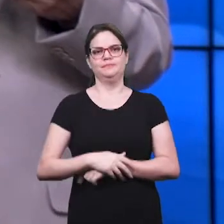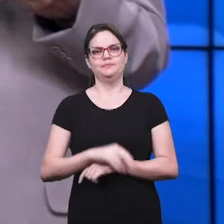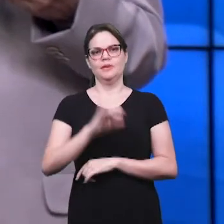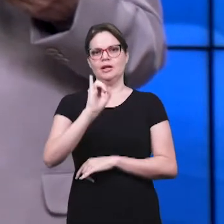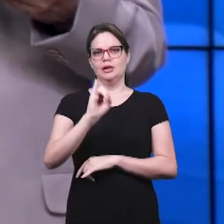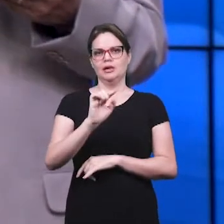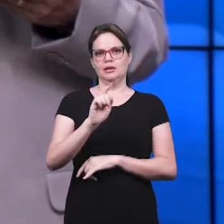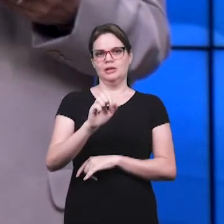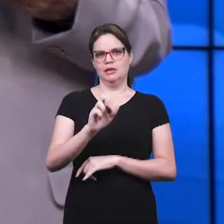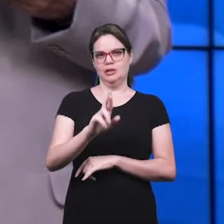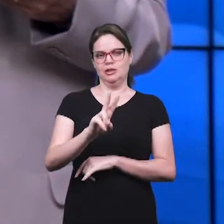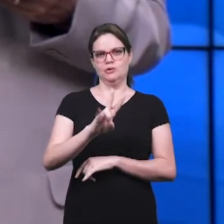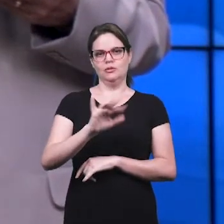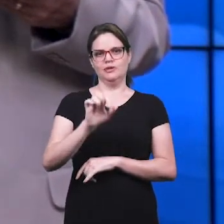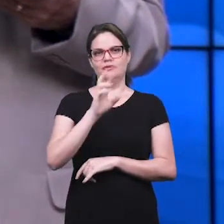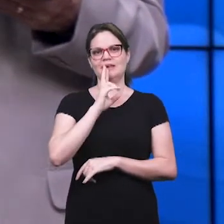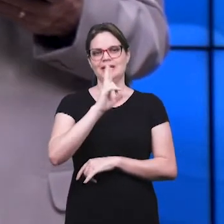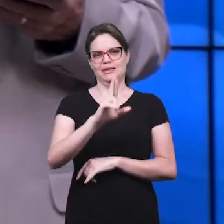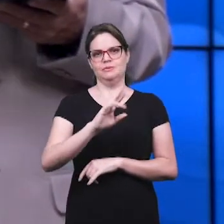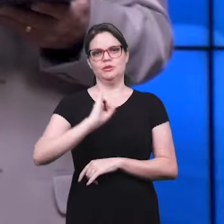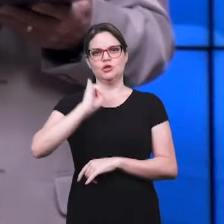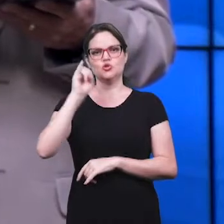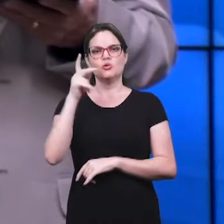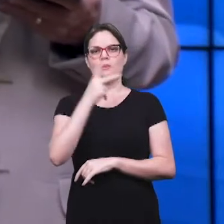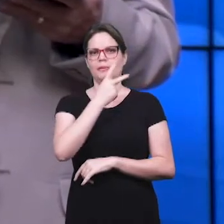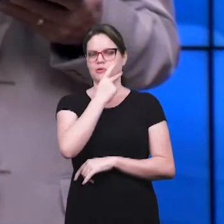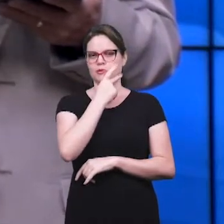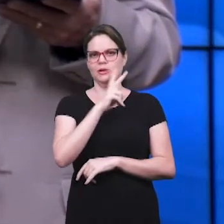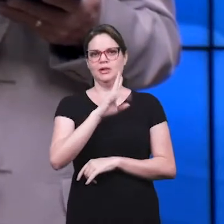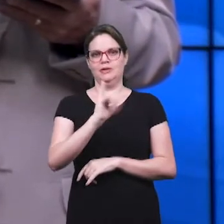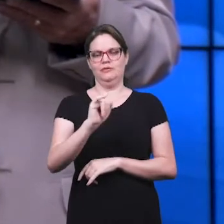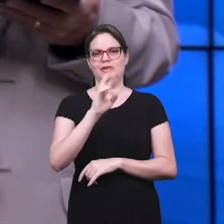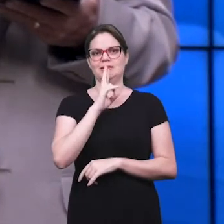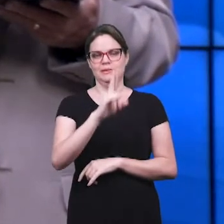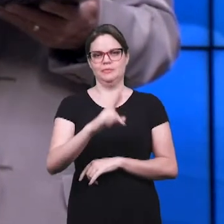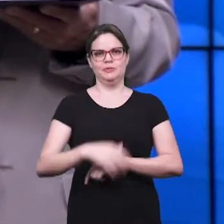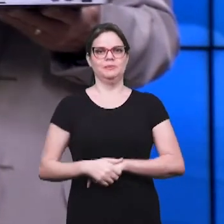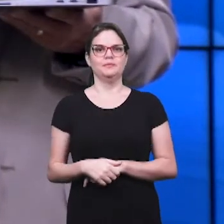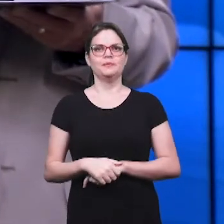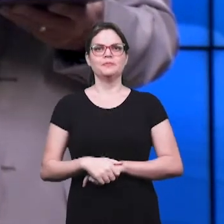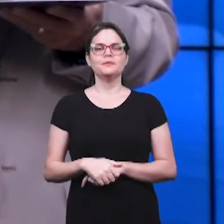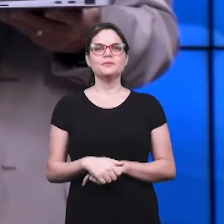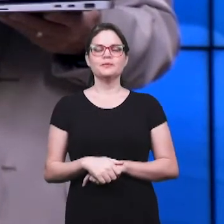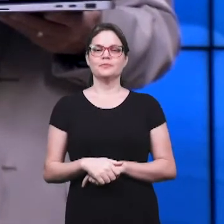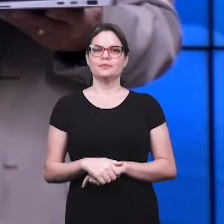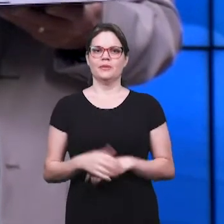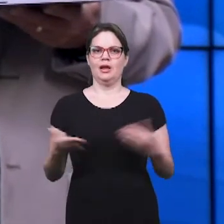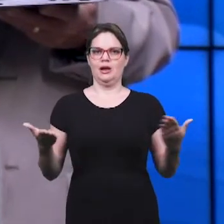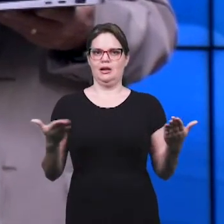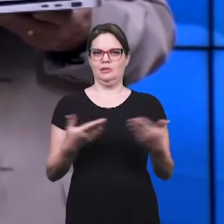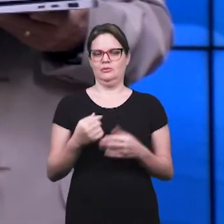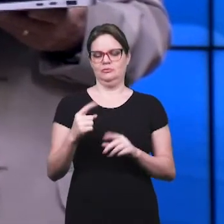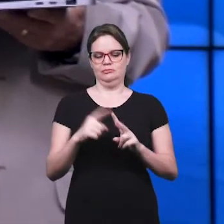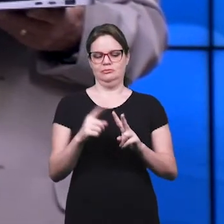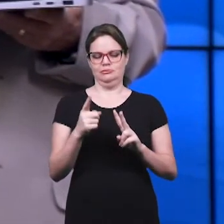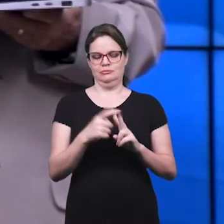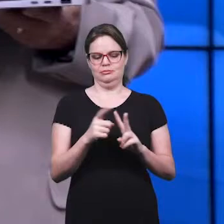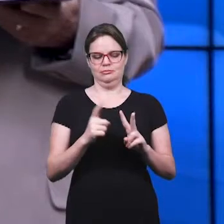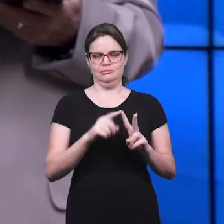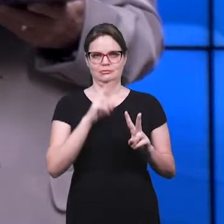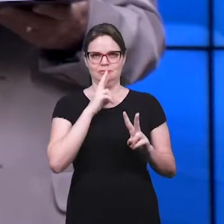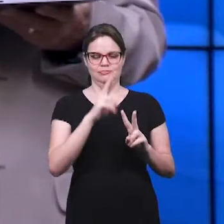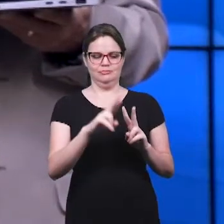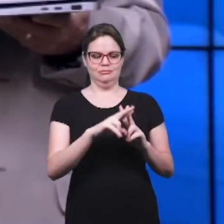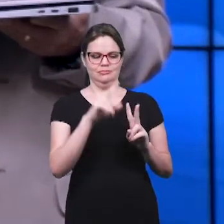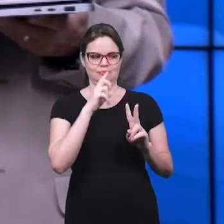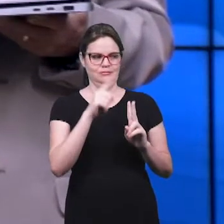igreja de João Pessoa, capital do estado da Paraíba. Vamos ouvir então essas 2 respostas à primeira pergunta